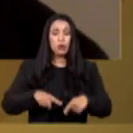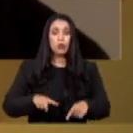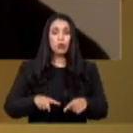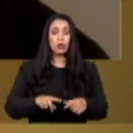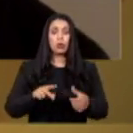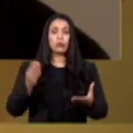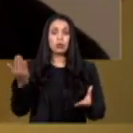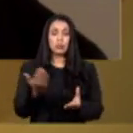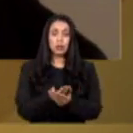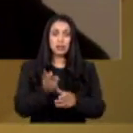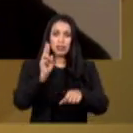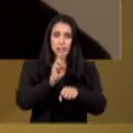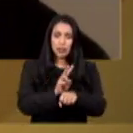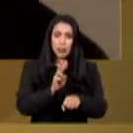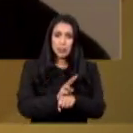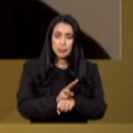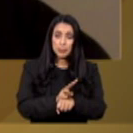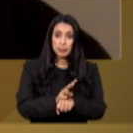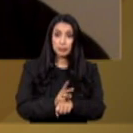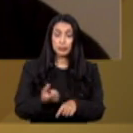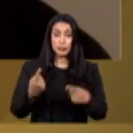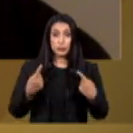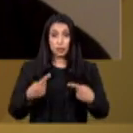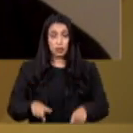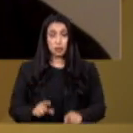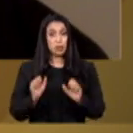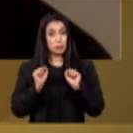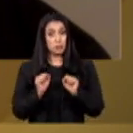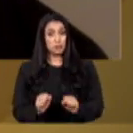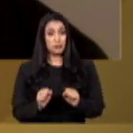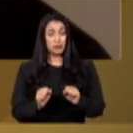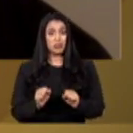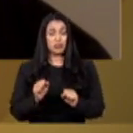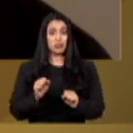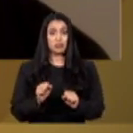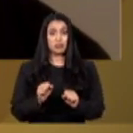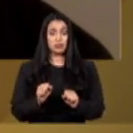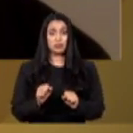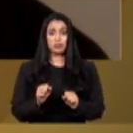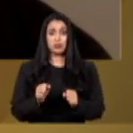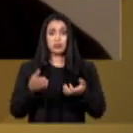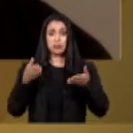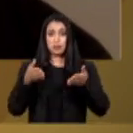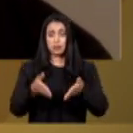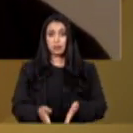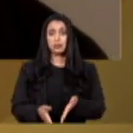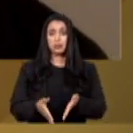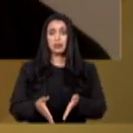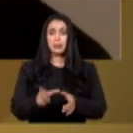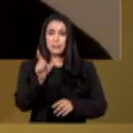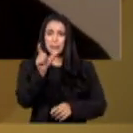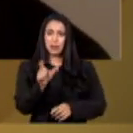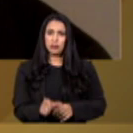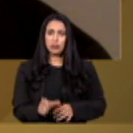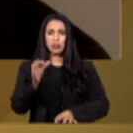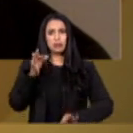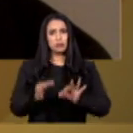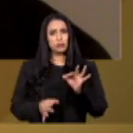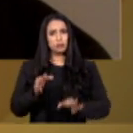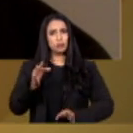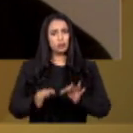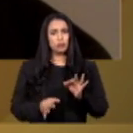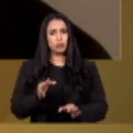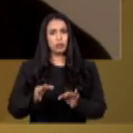8666 93 de modo a possibilitar a aplicação da teoria da desconsideração de personalidade jurídica para